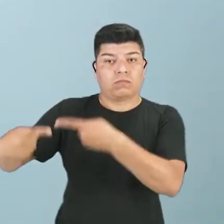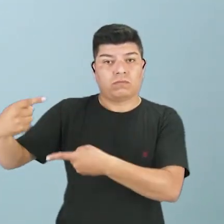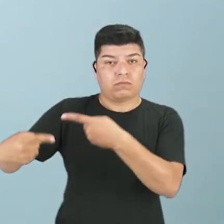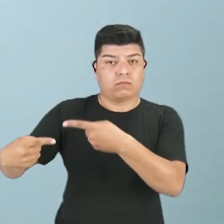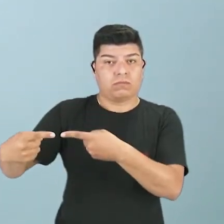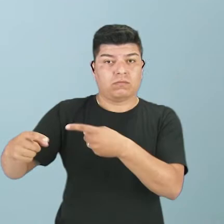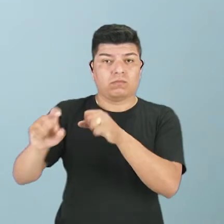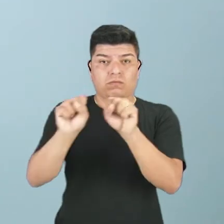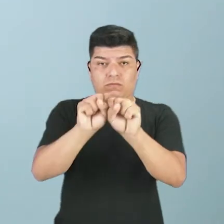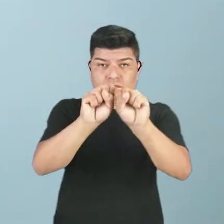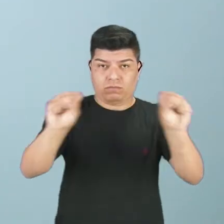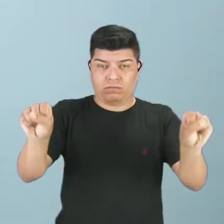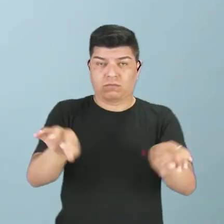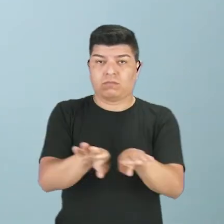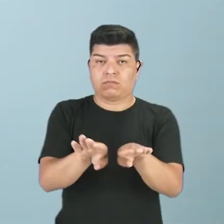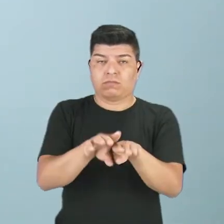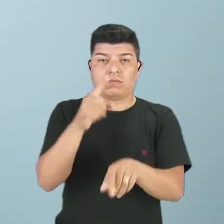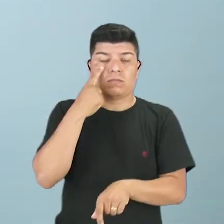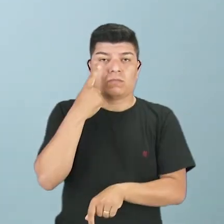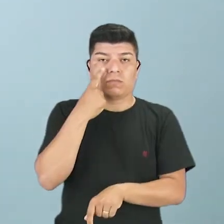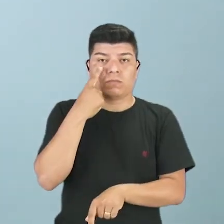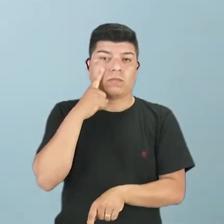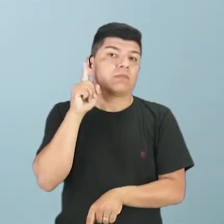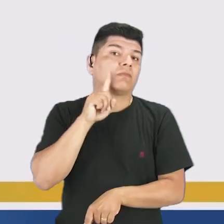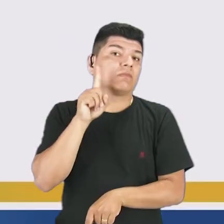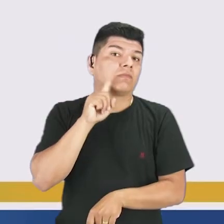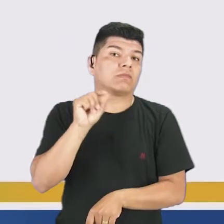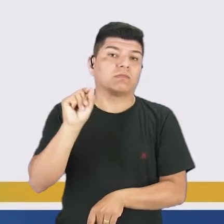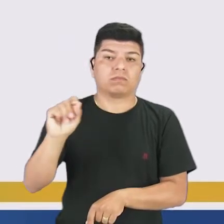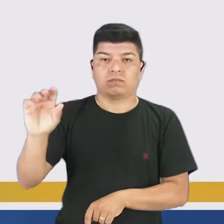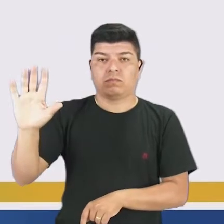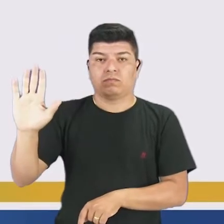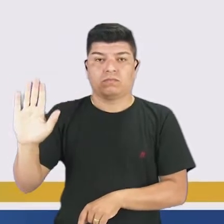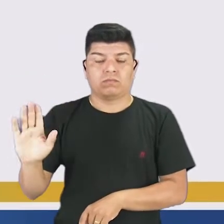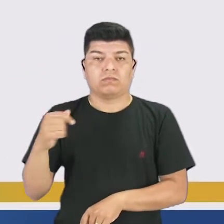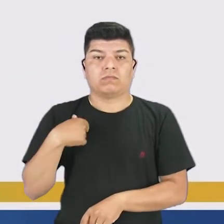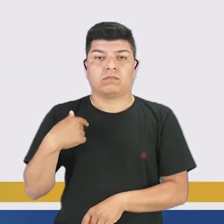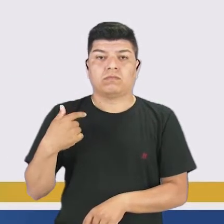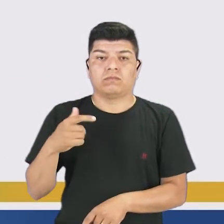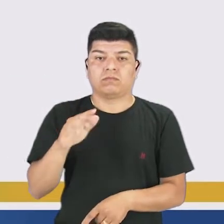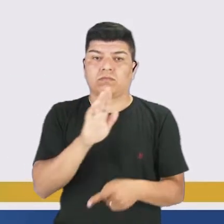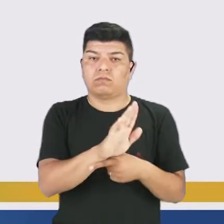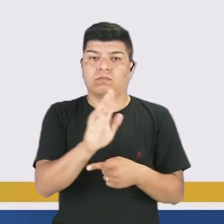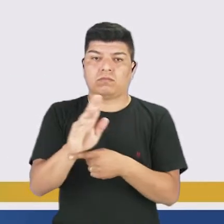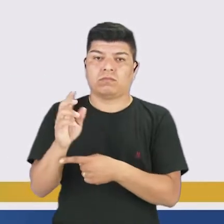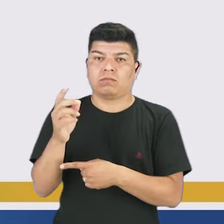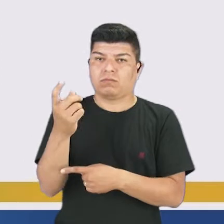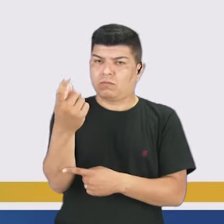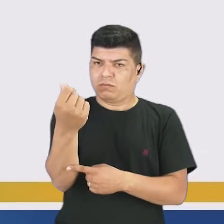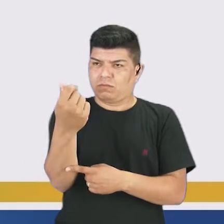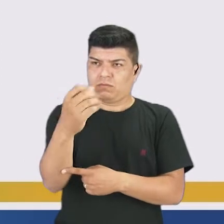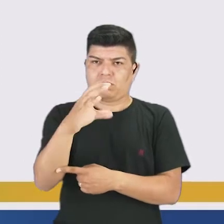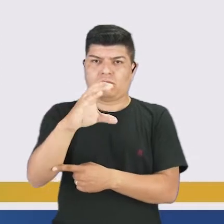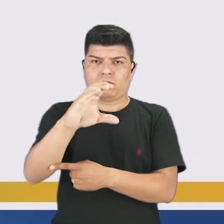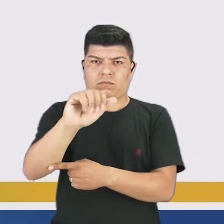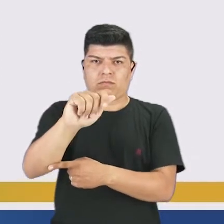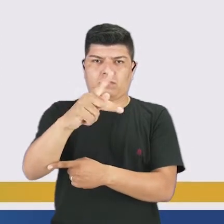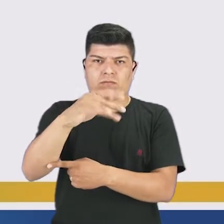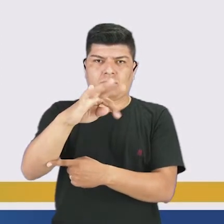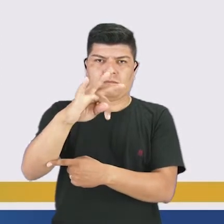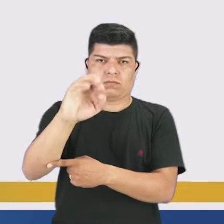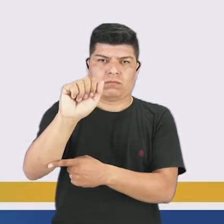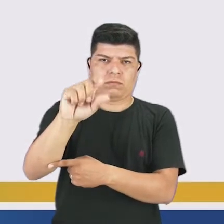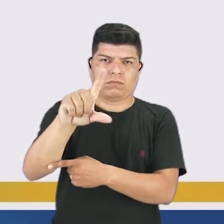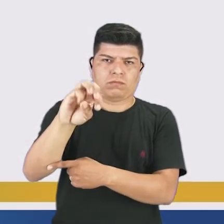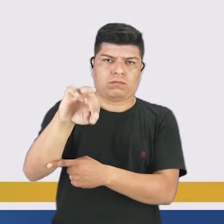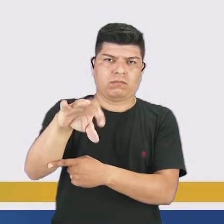aí observe bem essa parte aí. Estados Unidos, de um lado, defendendo o capitalismo, e de outro, a União das